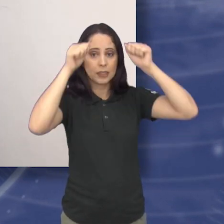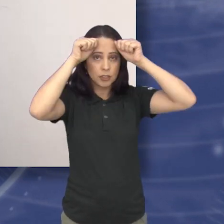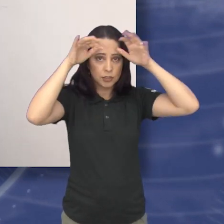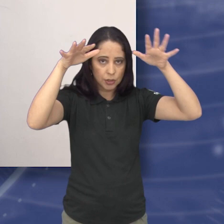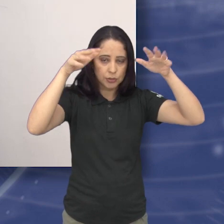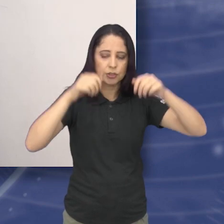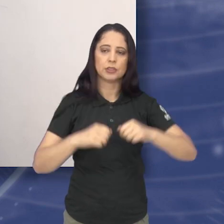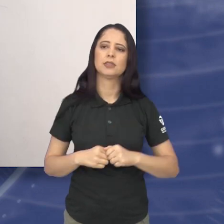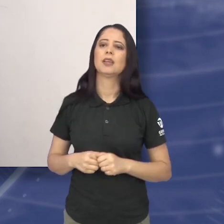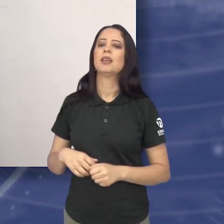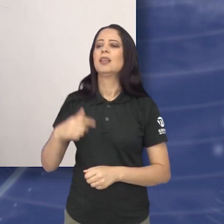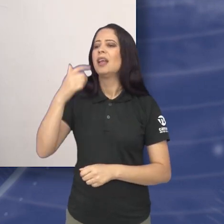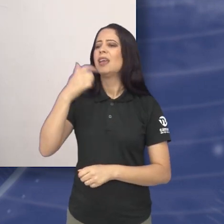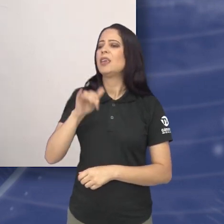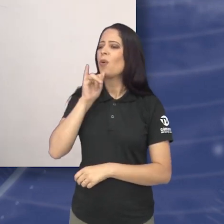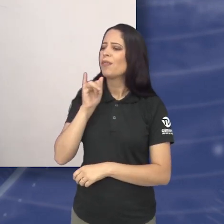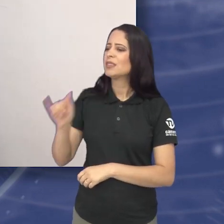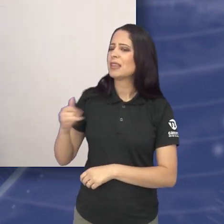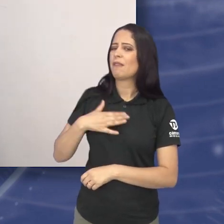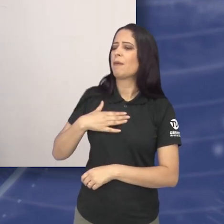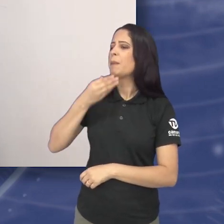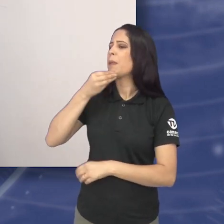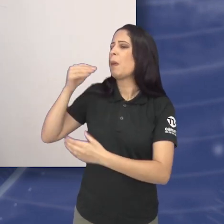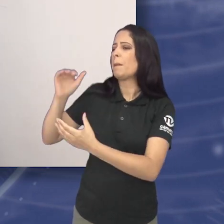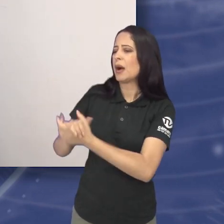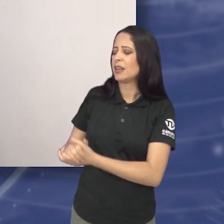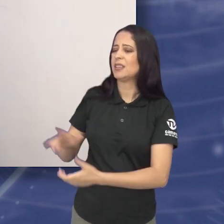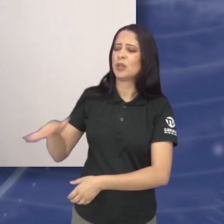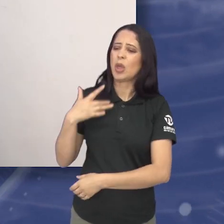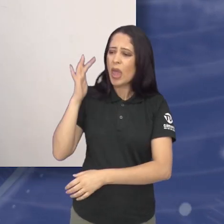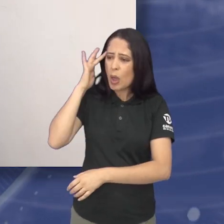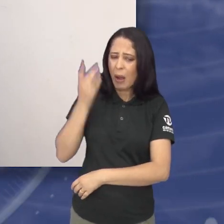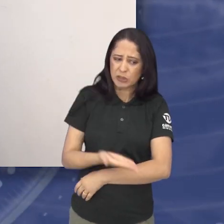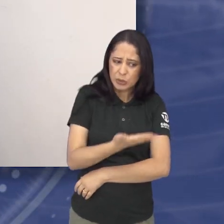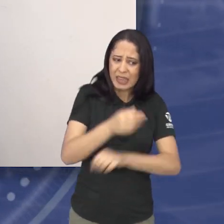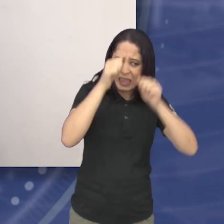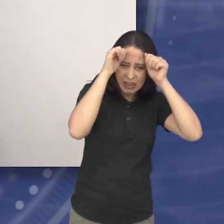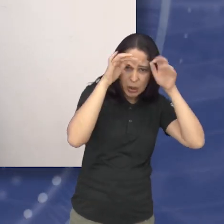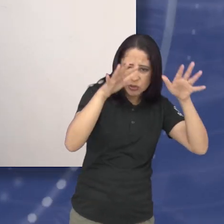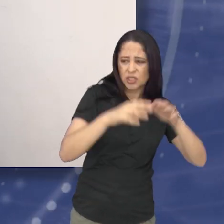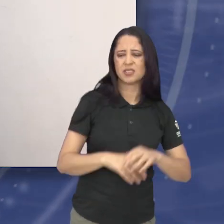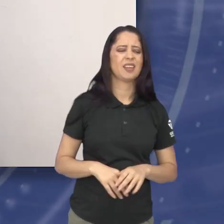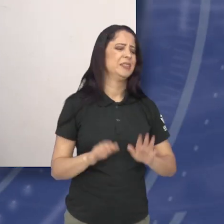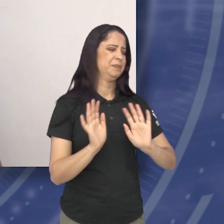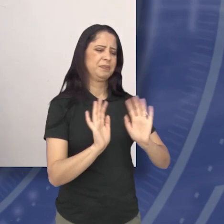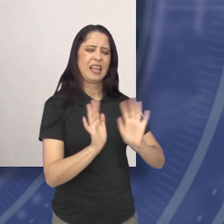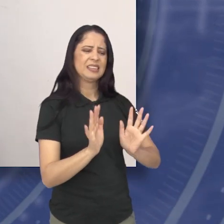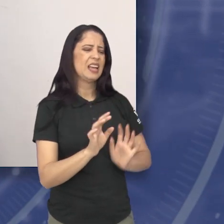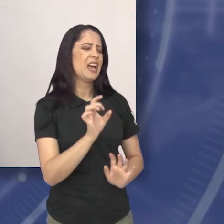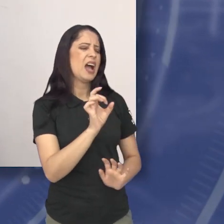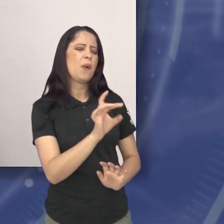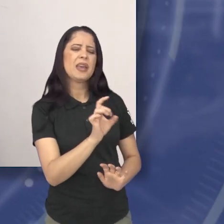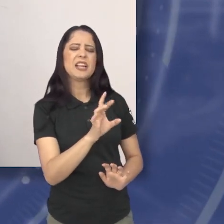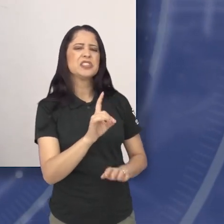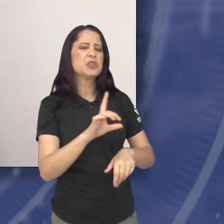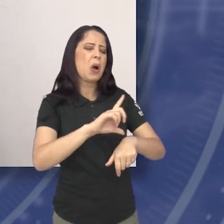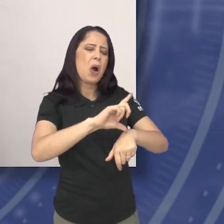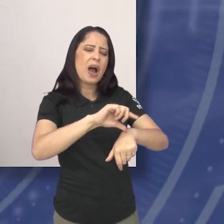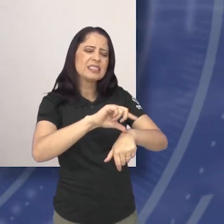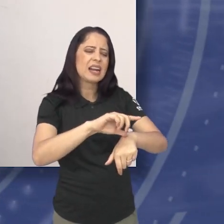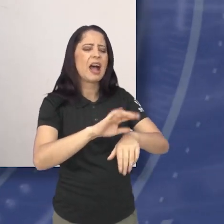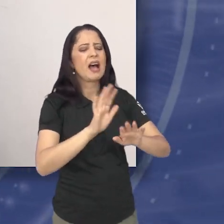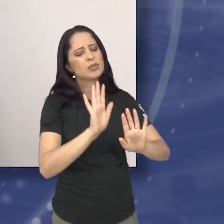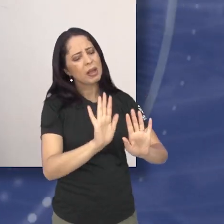eu contava para o meu marido a minha preocupação, eu acho que ele tem autismo. Aí ele, não, é atraso no desenvolvimento,